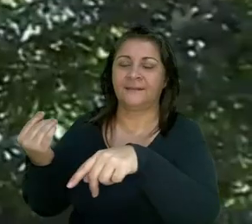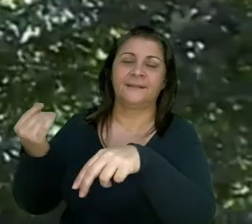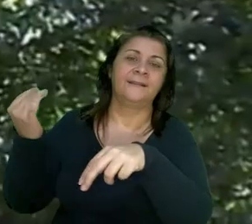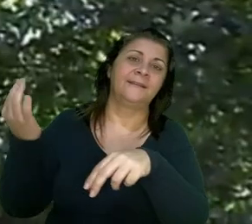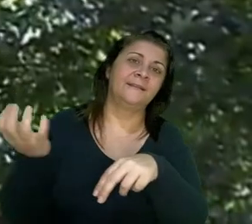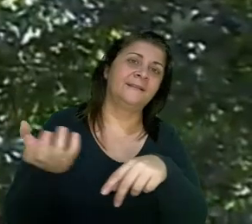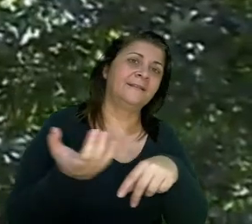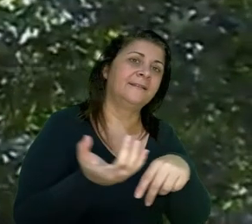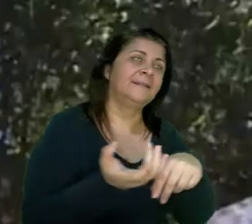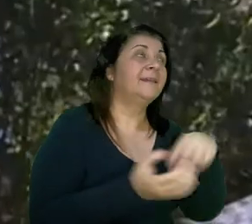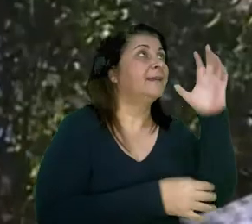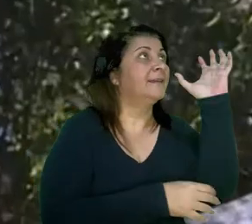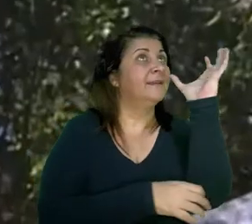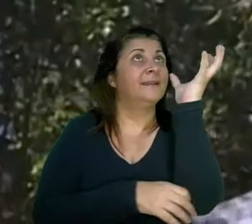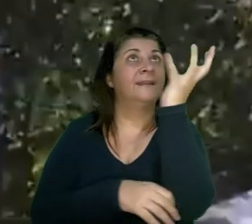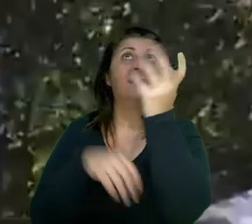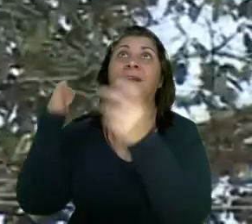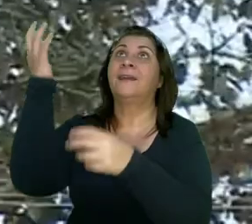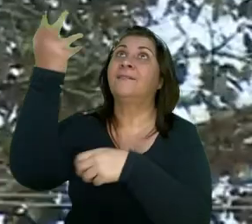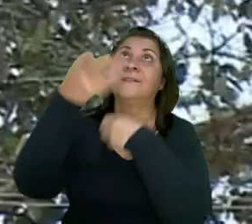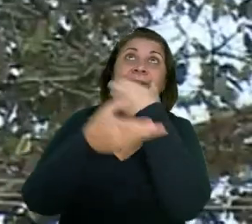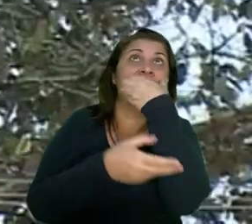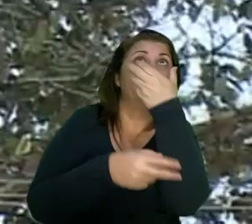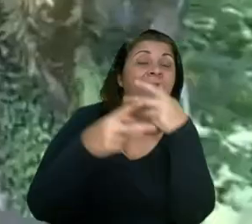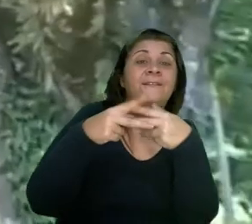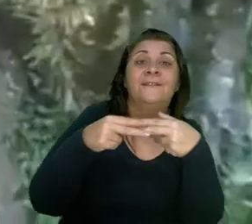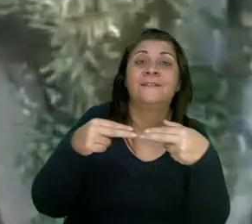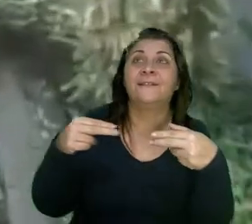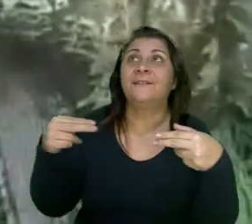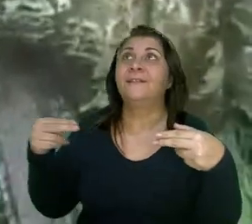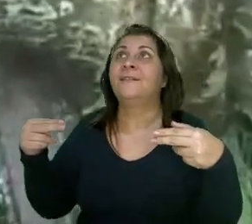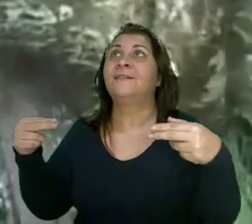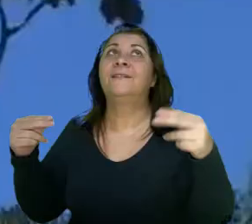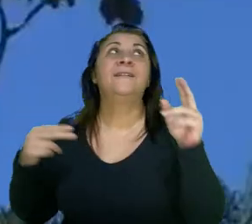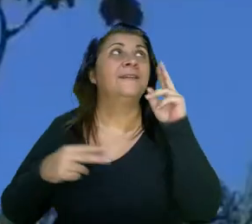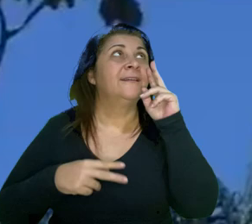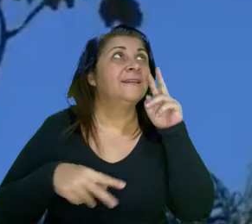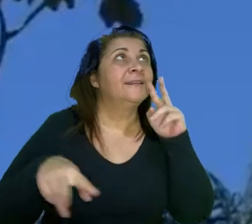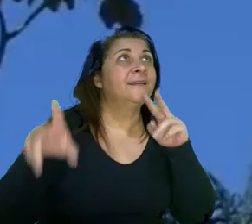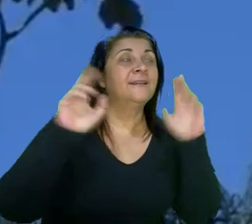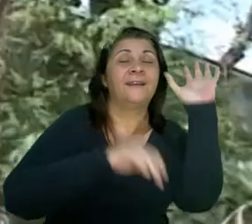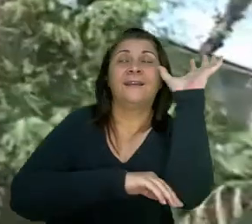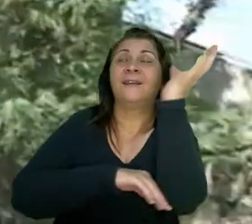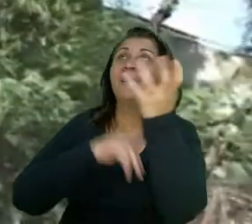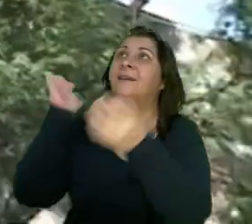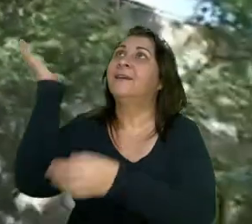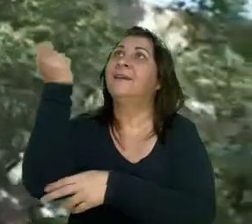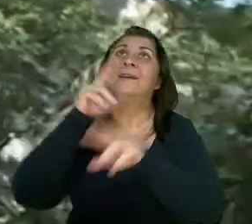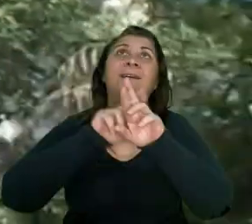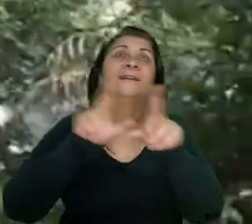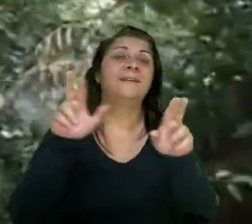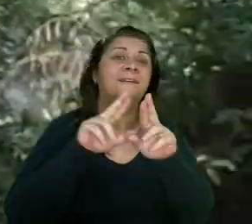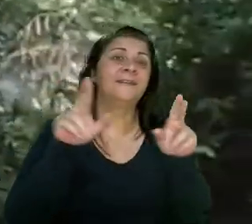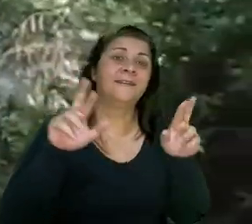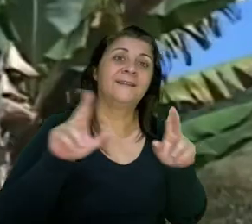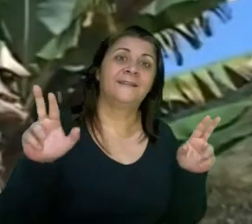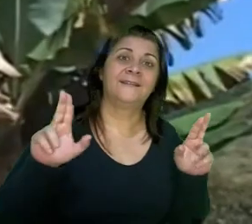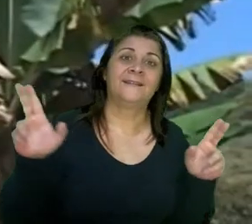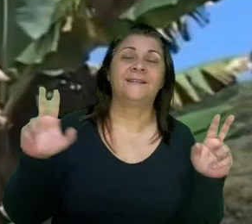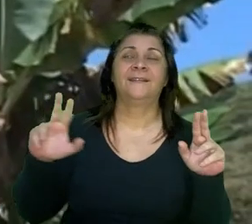As mangueiras, pitangas, ingás, sapucaia, embaúba,